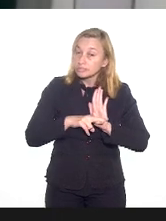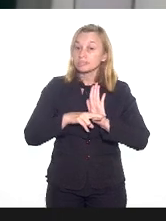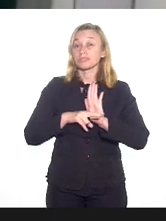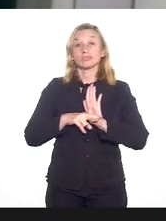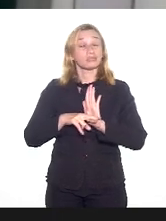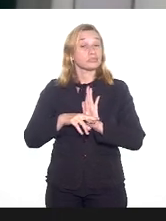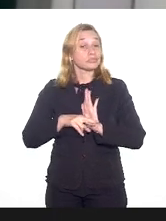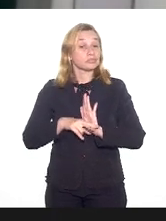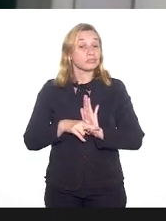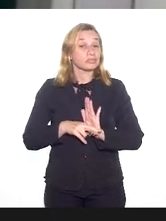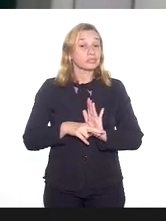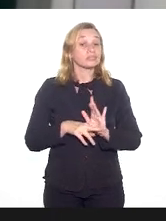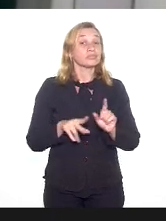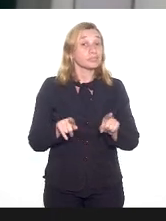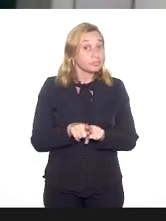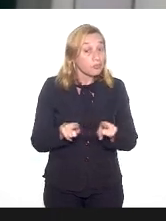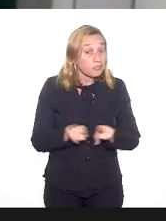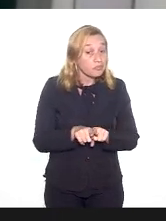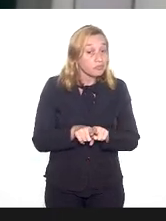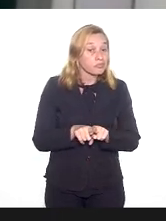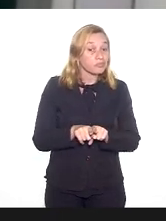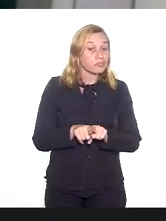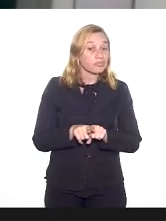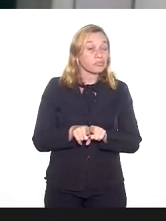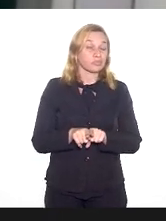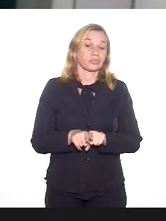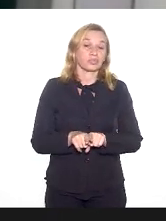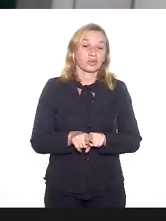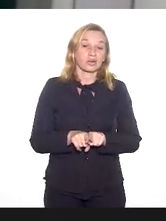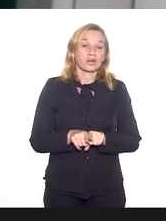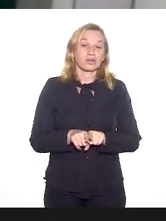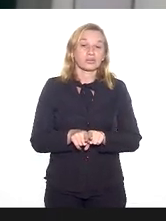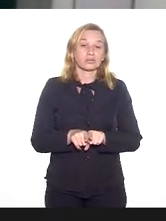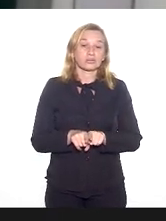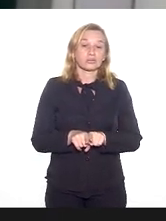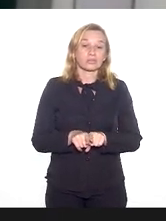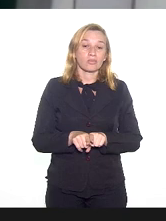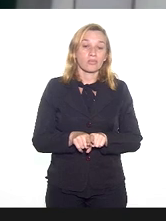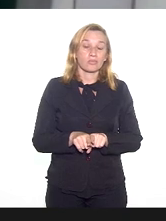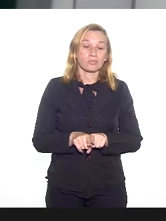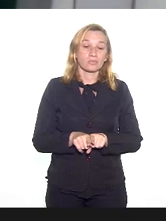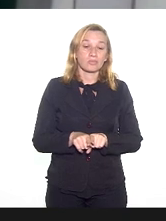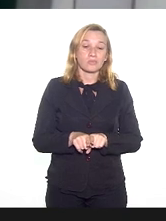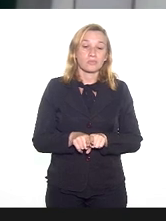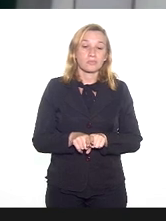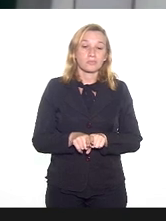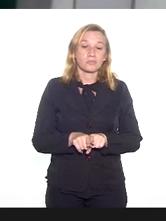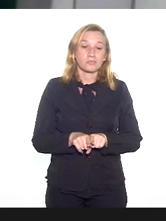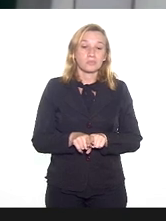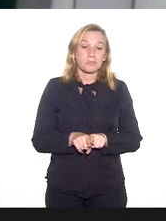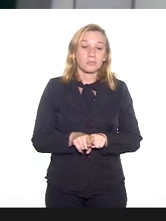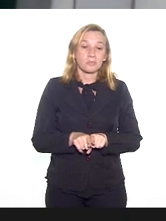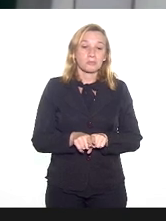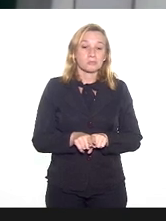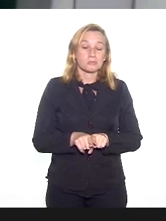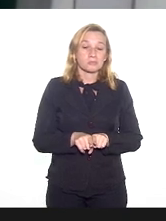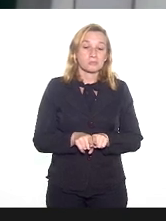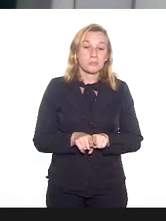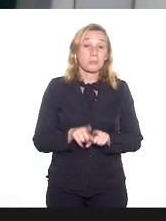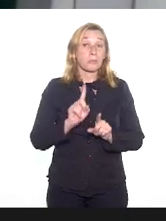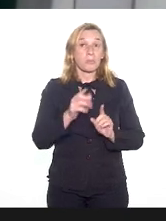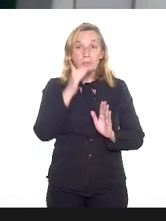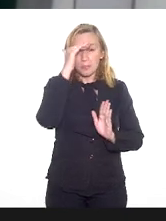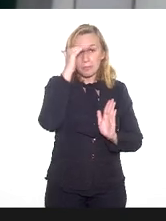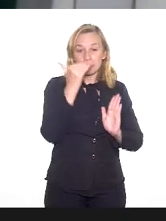infralegais, e, mais do que isso, elas não contaram com o aval, com a aquiescência ou com a